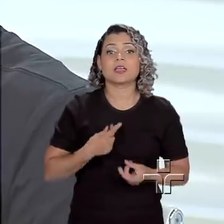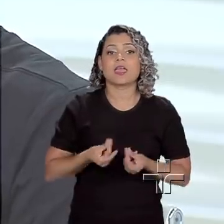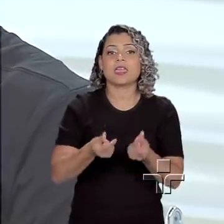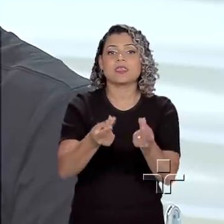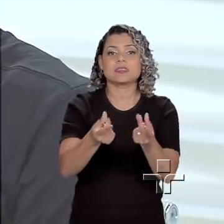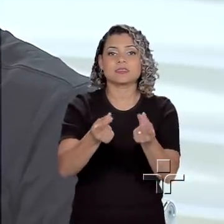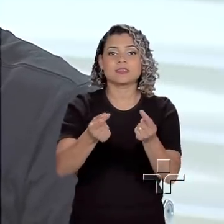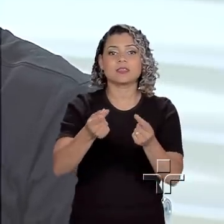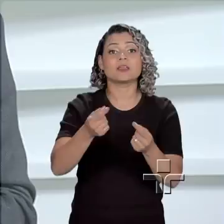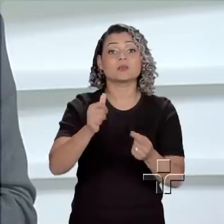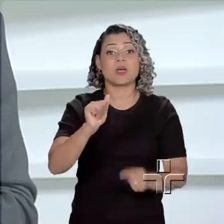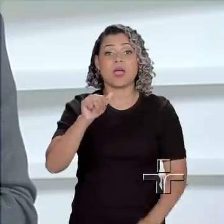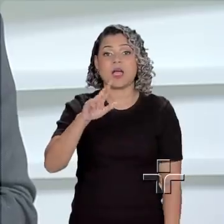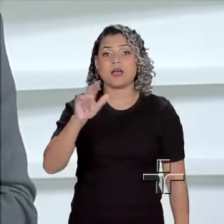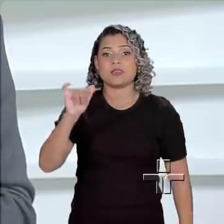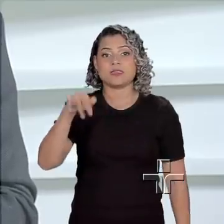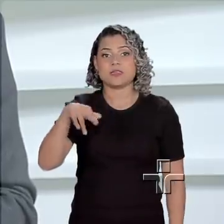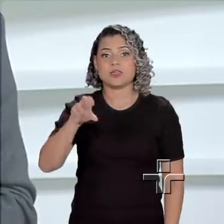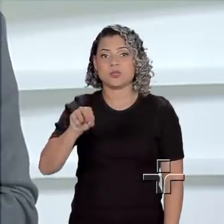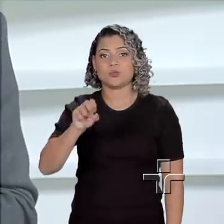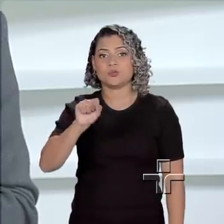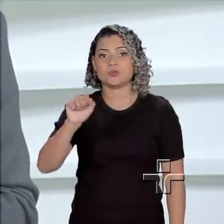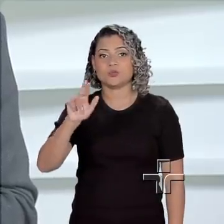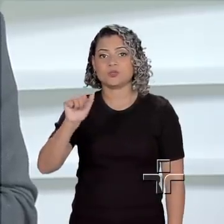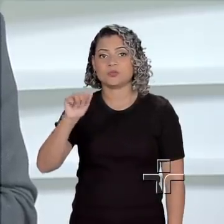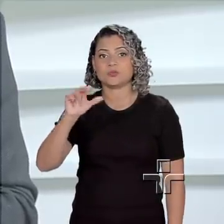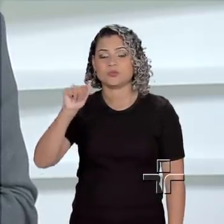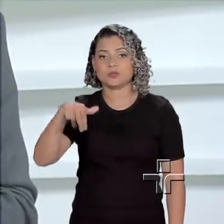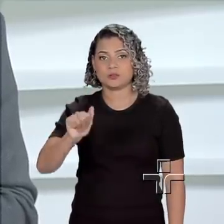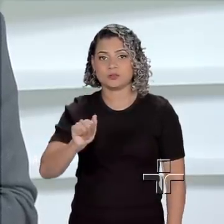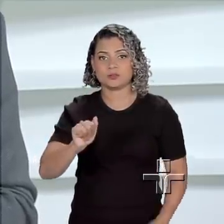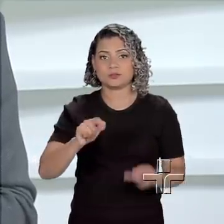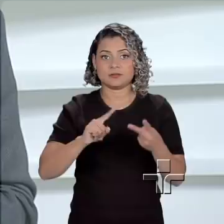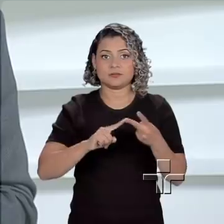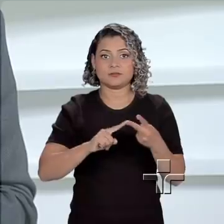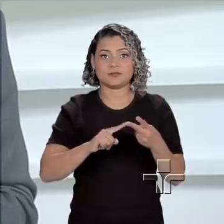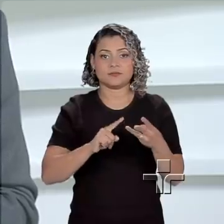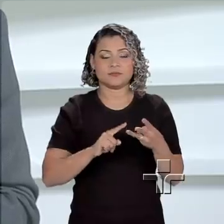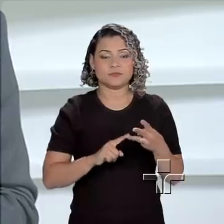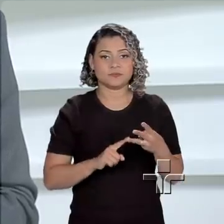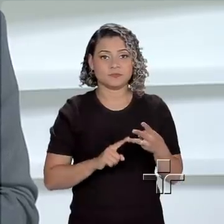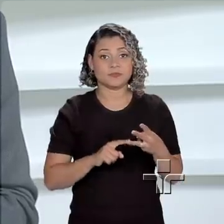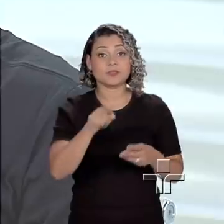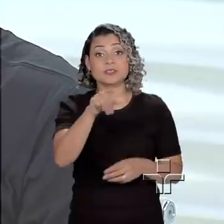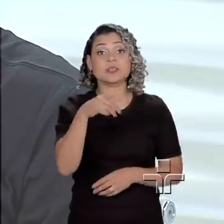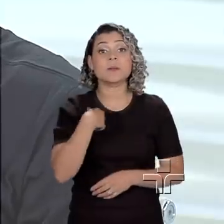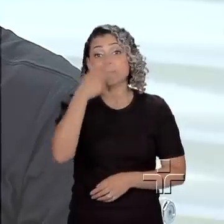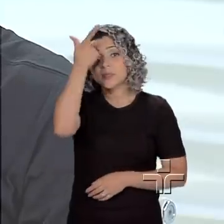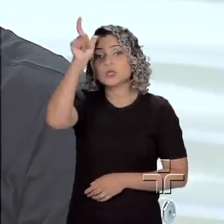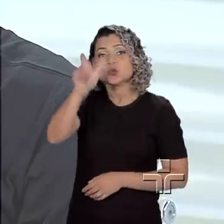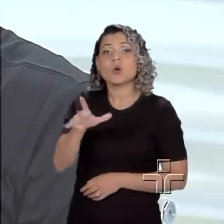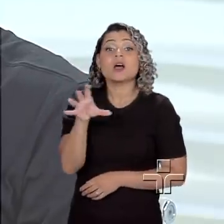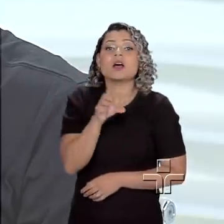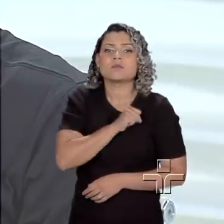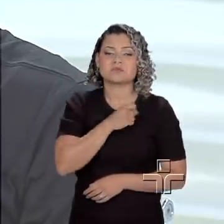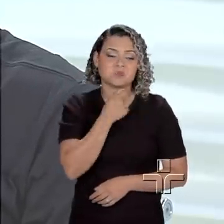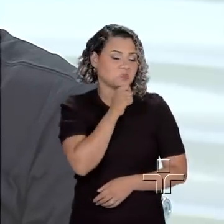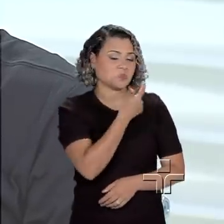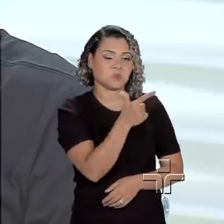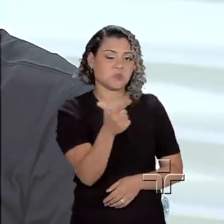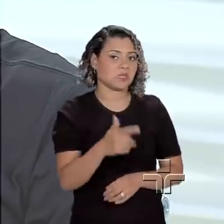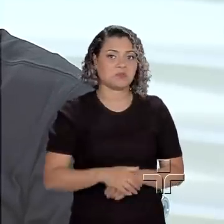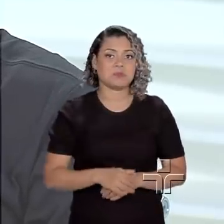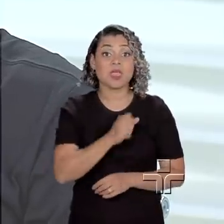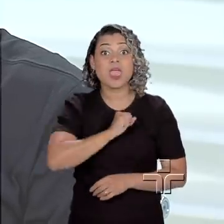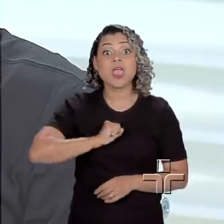lá de Taperoá. Claro. A Pedra do Reino e o Príncipe do Sangue do Vai e Volta. Seu ídolo? Não tem. Um